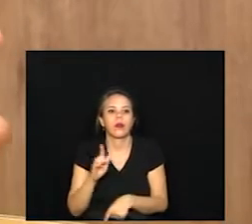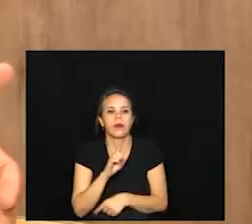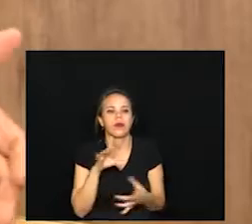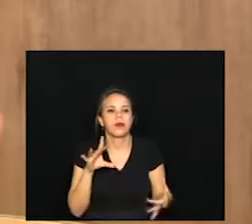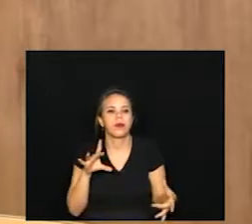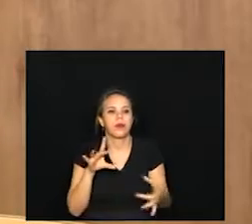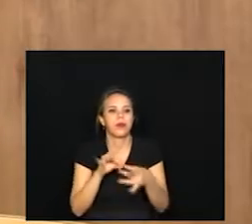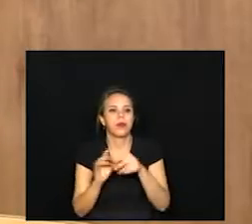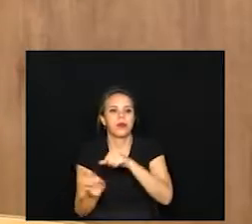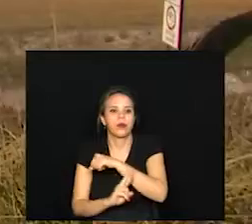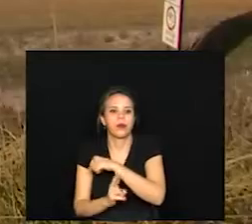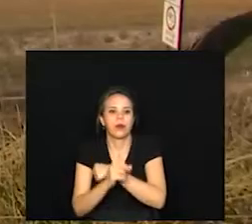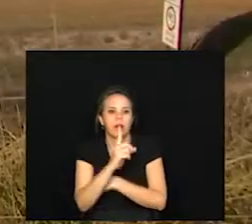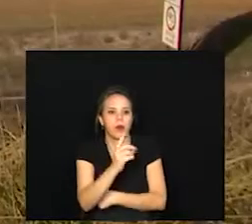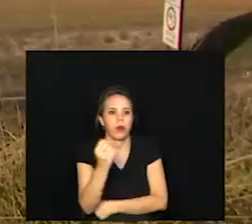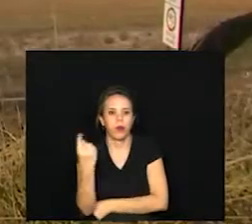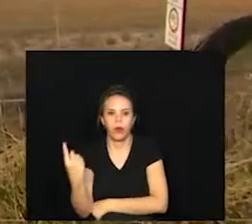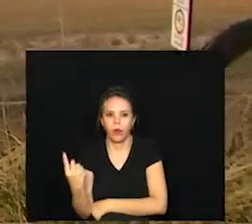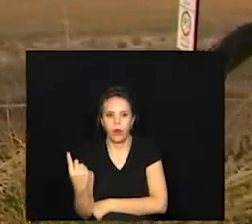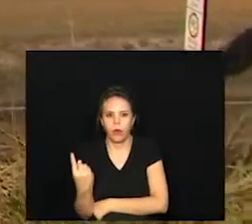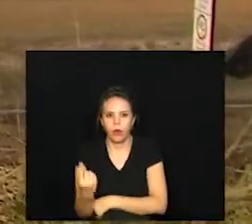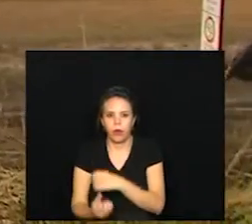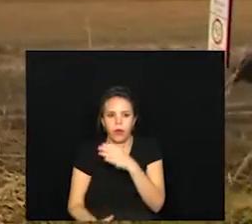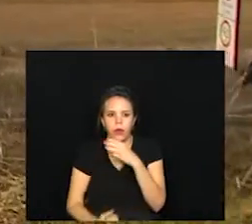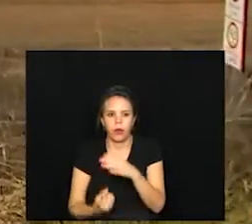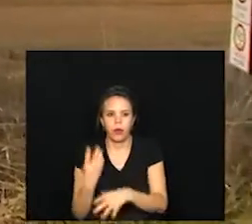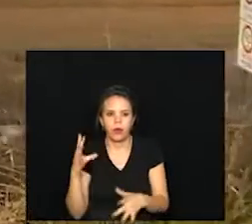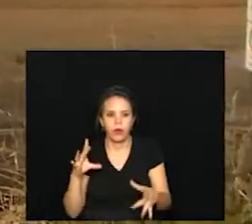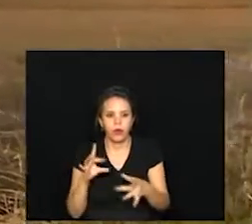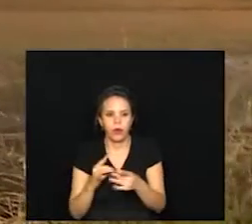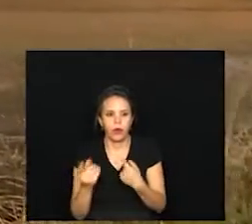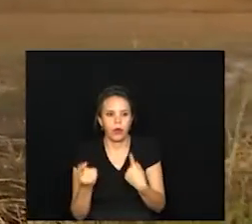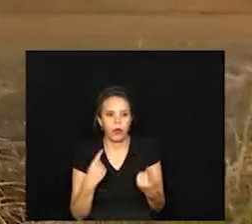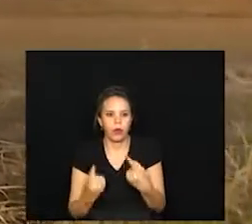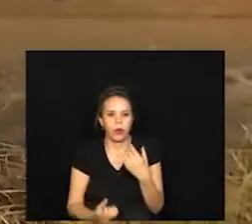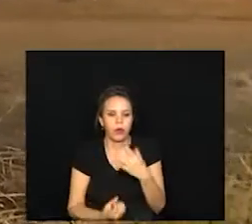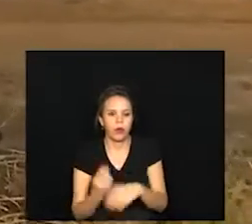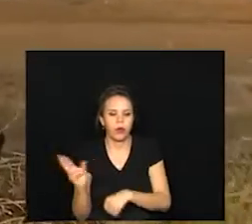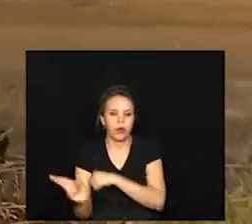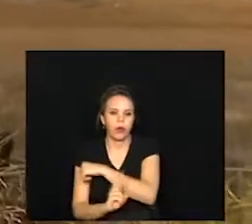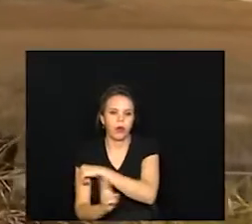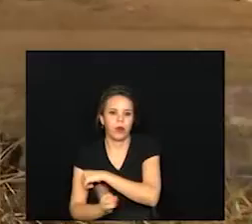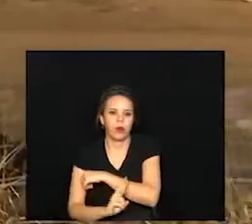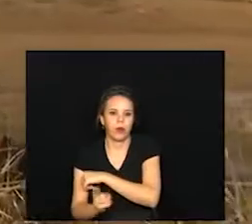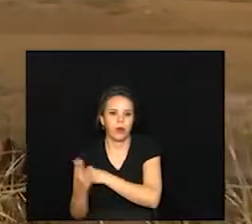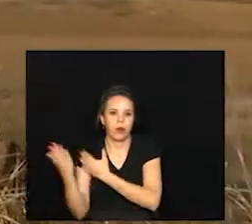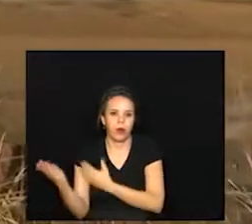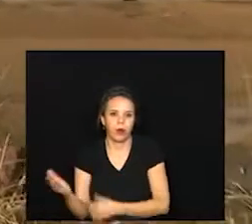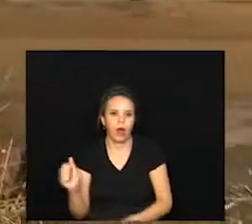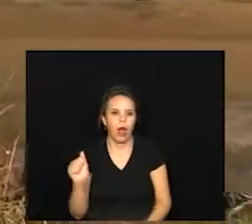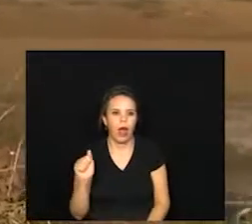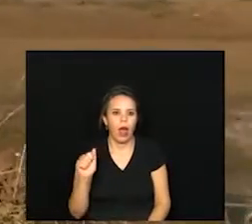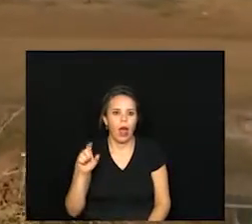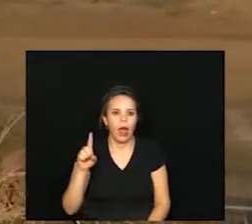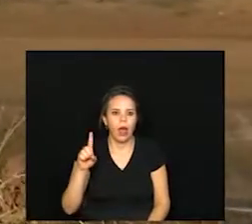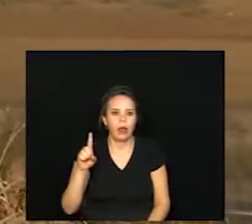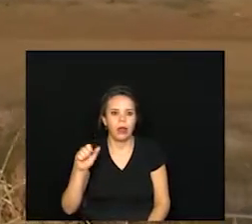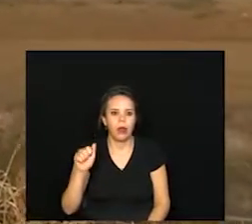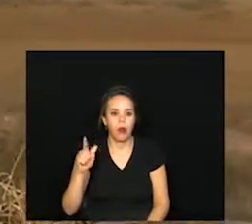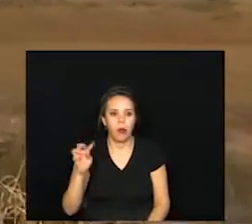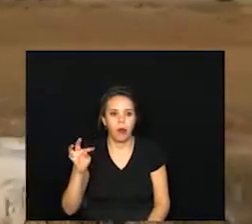na rodovia 101. A criação da alça de acesso na rodovia Adalberto Panzan, aqui no